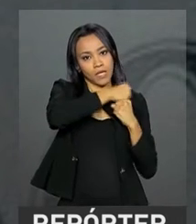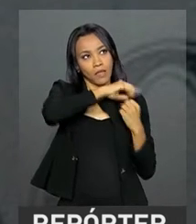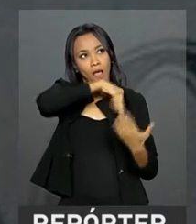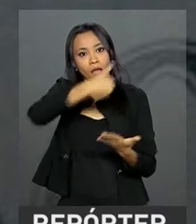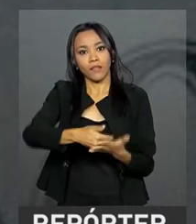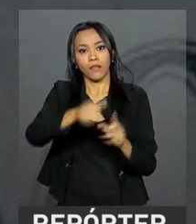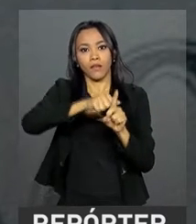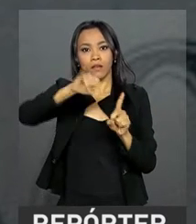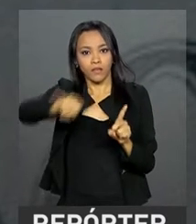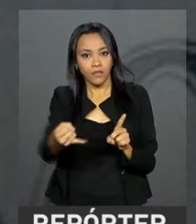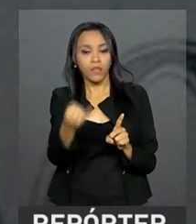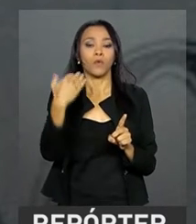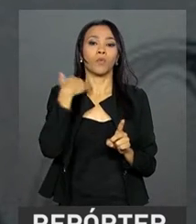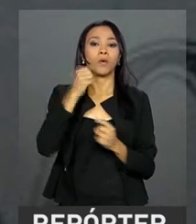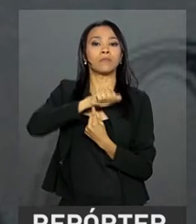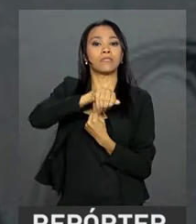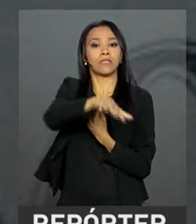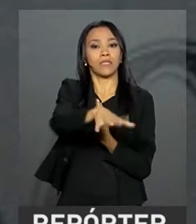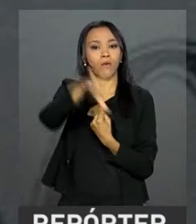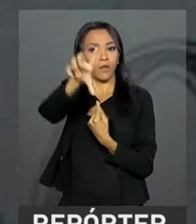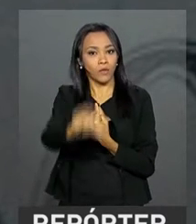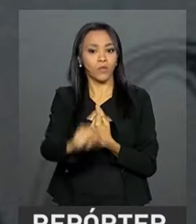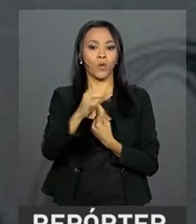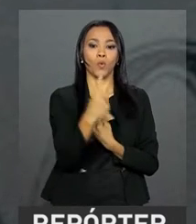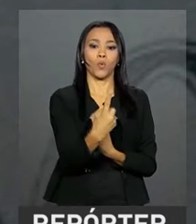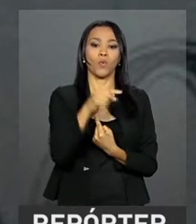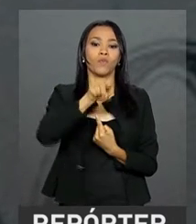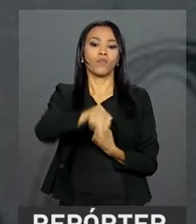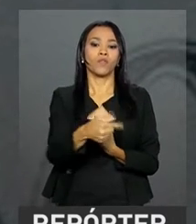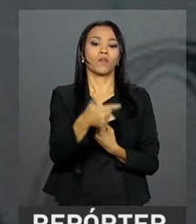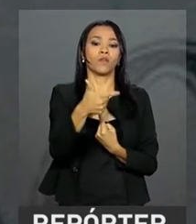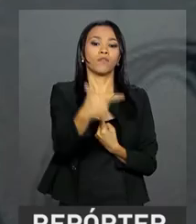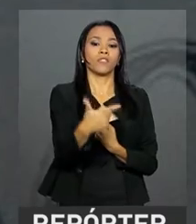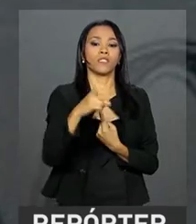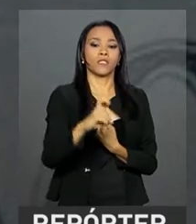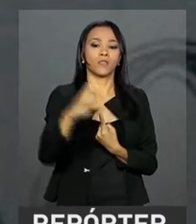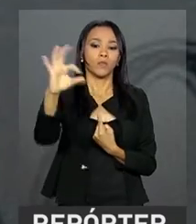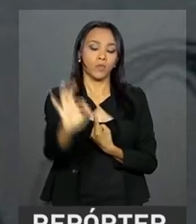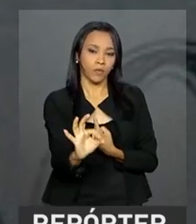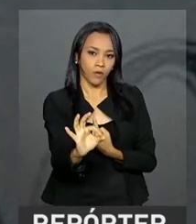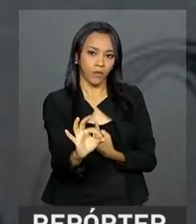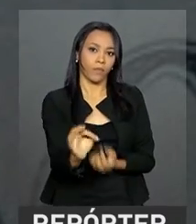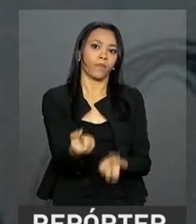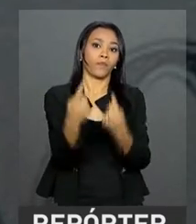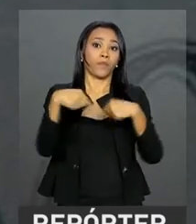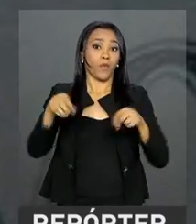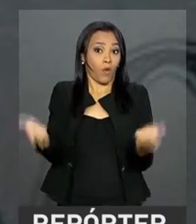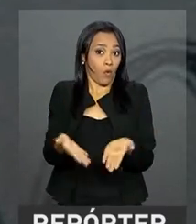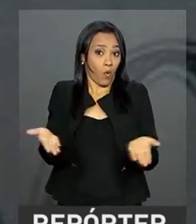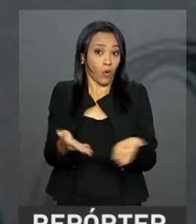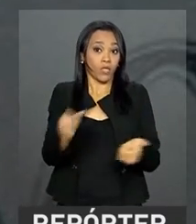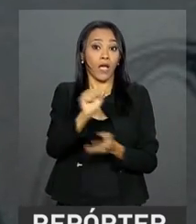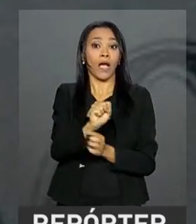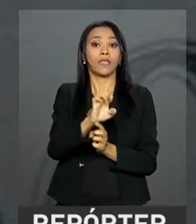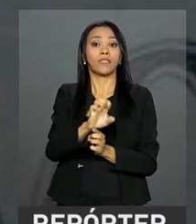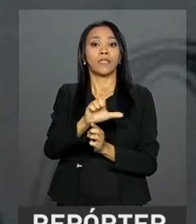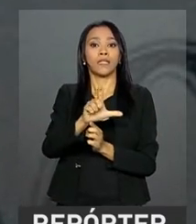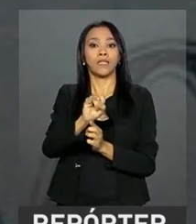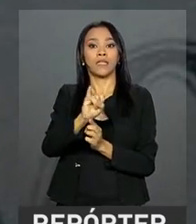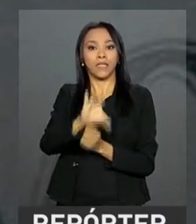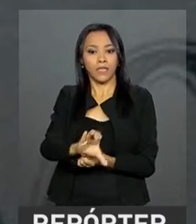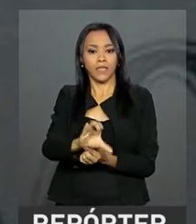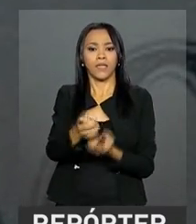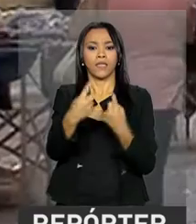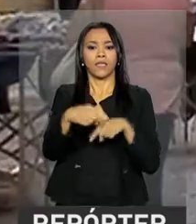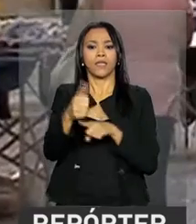o banco central reduziu a taxa em 1,25 ponto percentual atualmente a selic está em 13 por